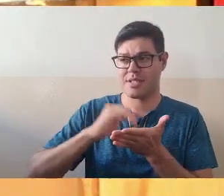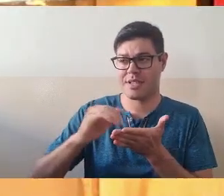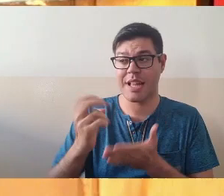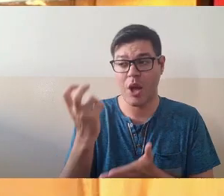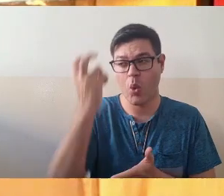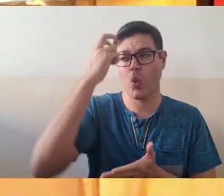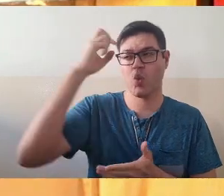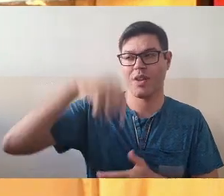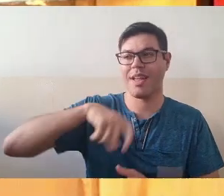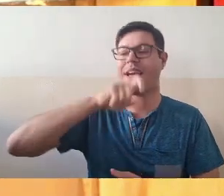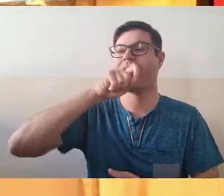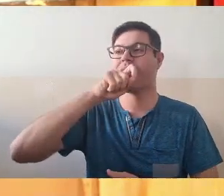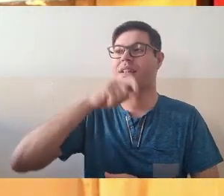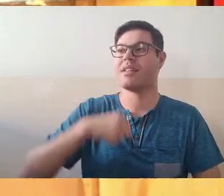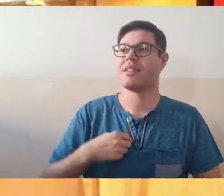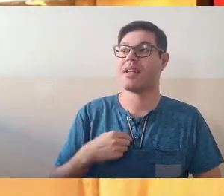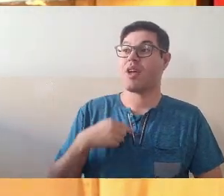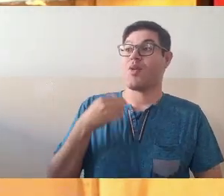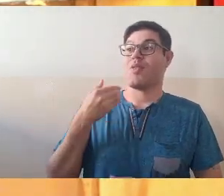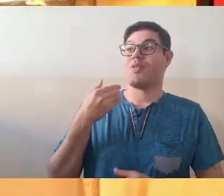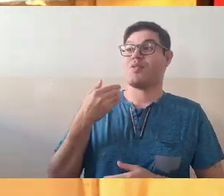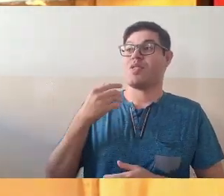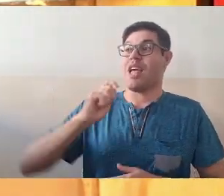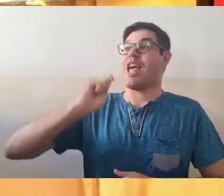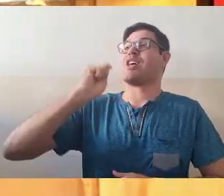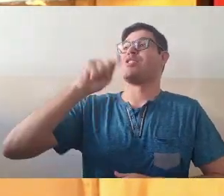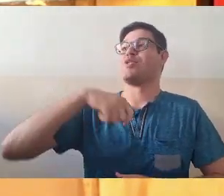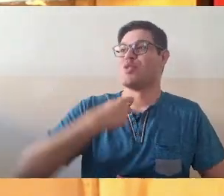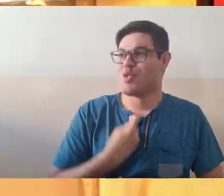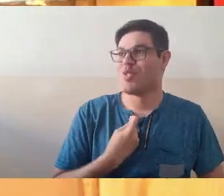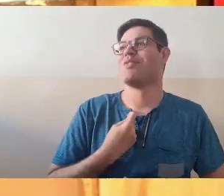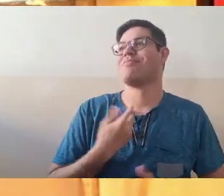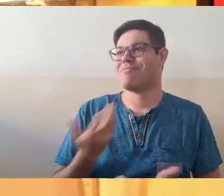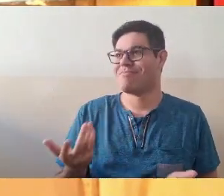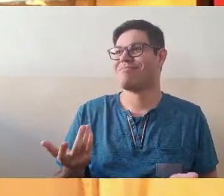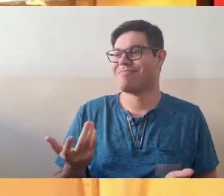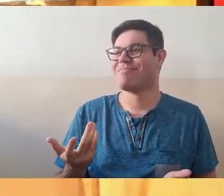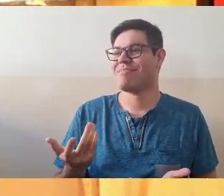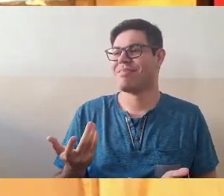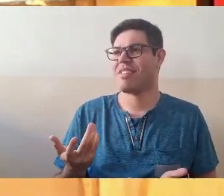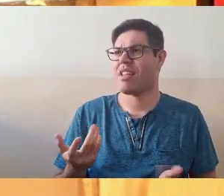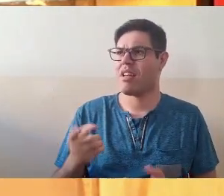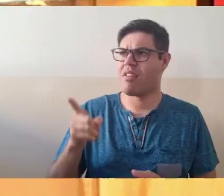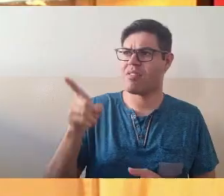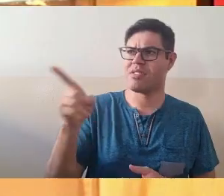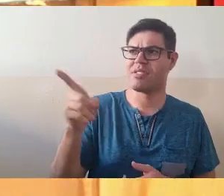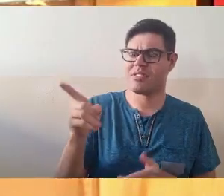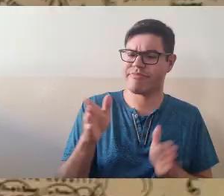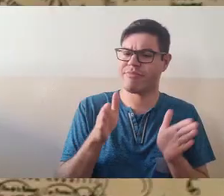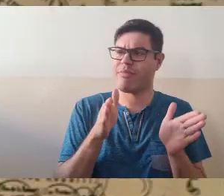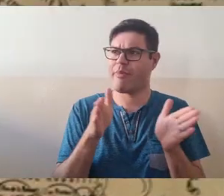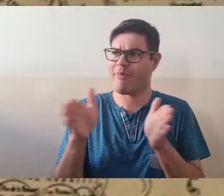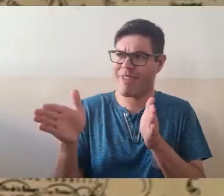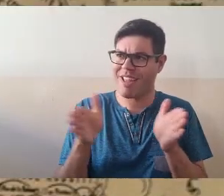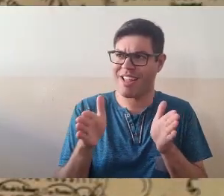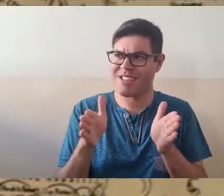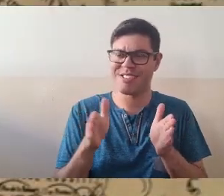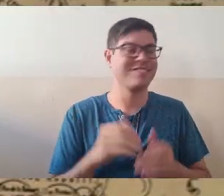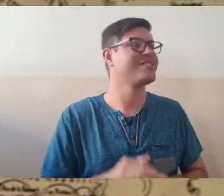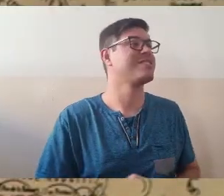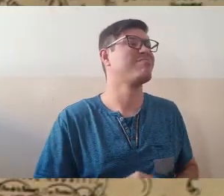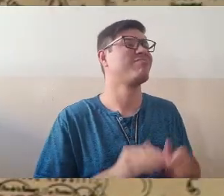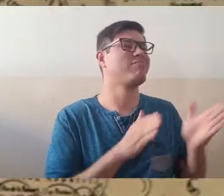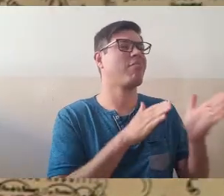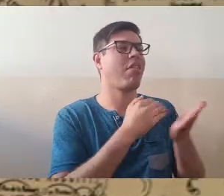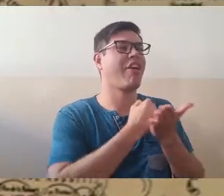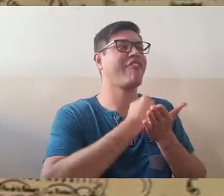Cultura. Eu estou, eu não sou. É até um prazo, né? É, prazo de validade, né? A